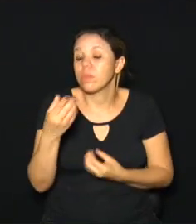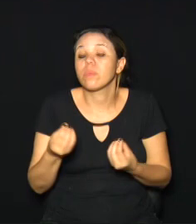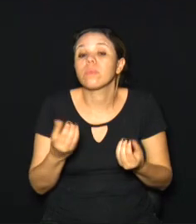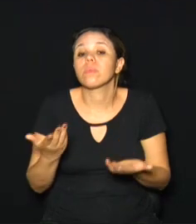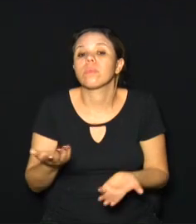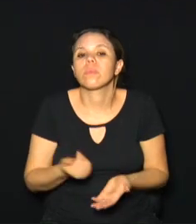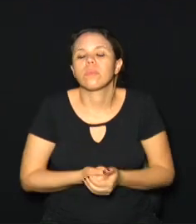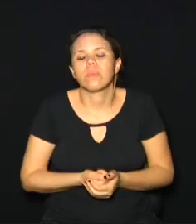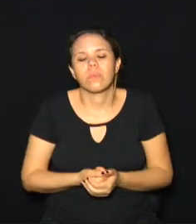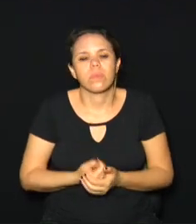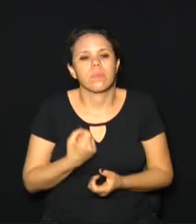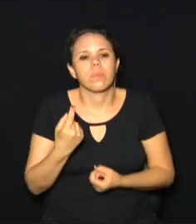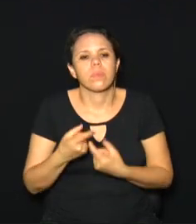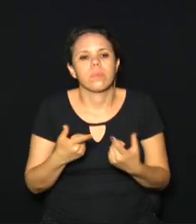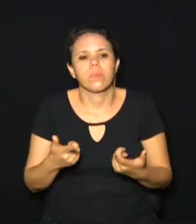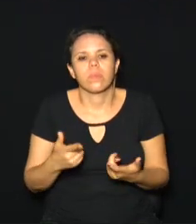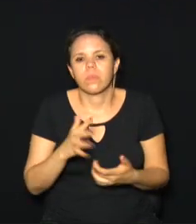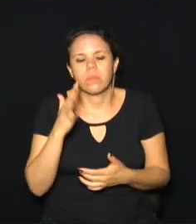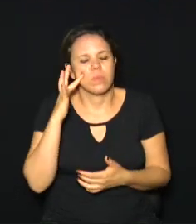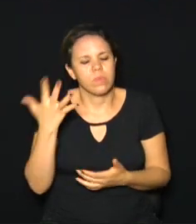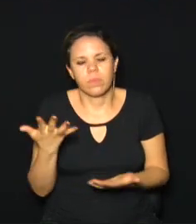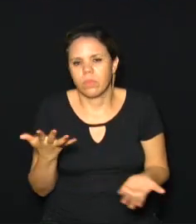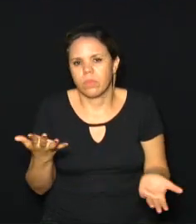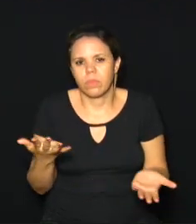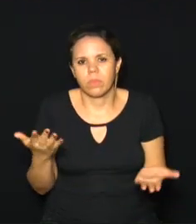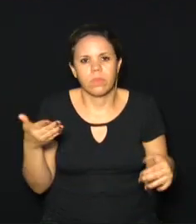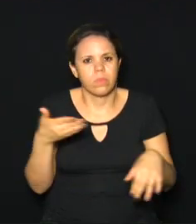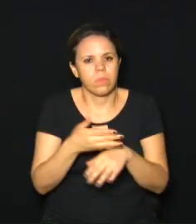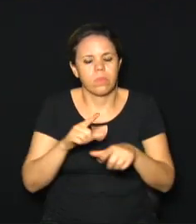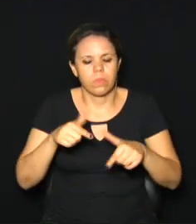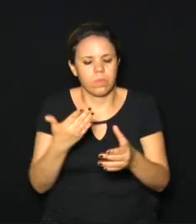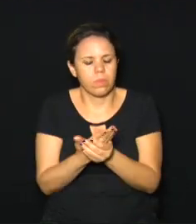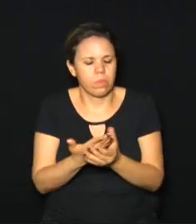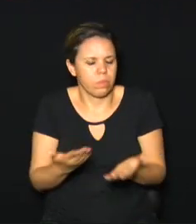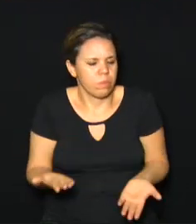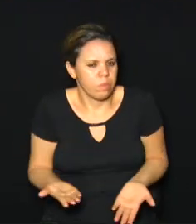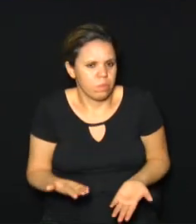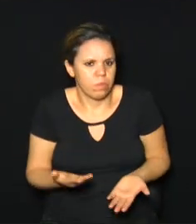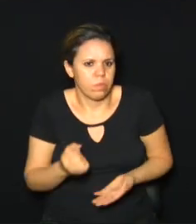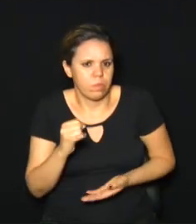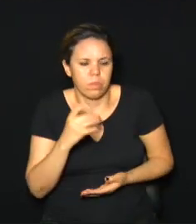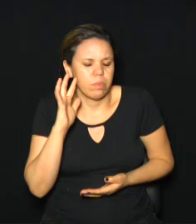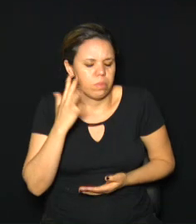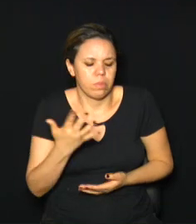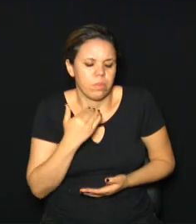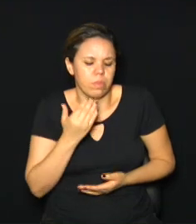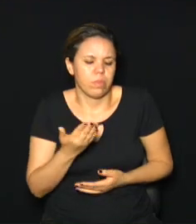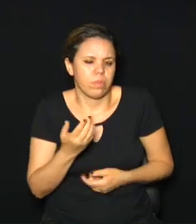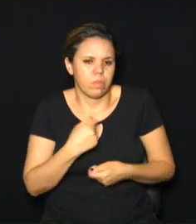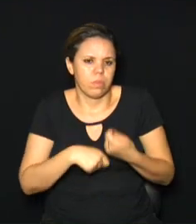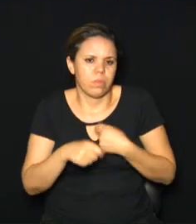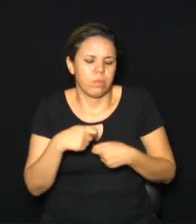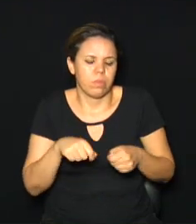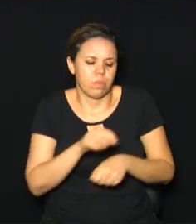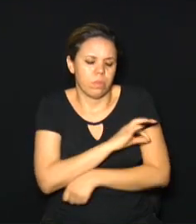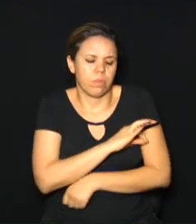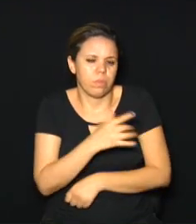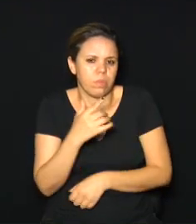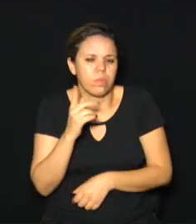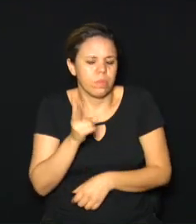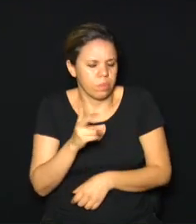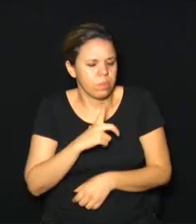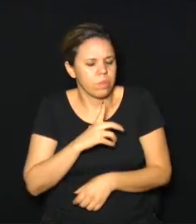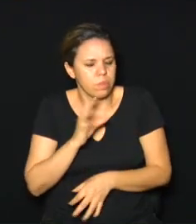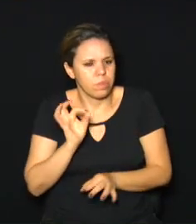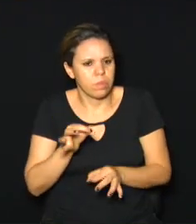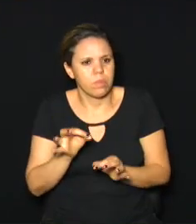E, eventualmente, se não tiver solução, entrar com uma ação judicial, né? Se não tiver uma solução administrativa, que eu acho que tem sempre jeito de